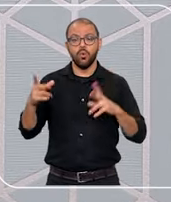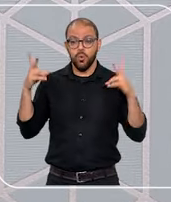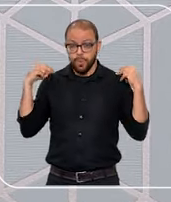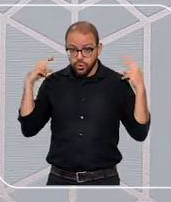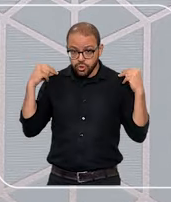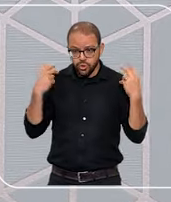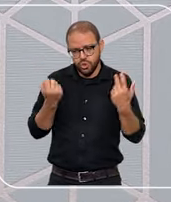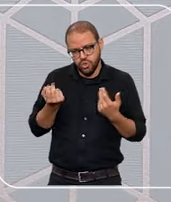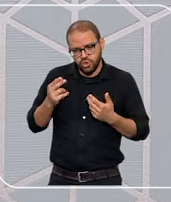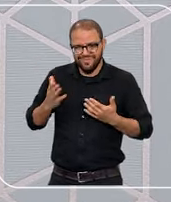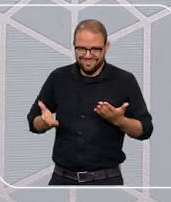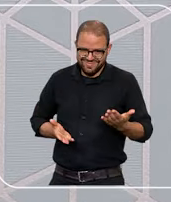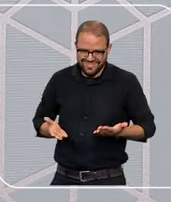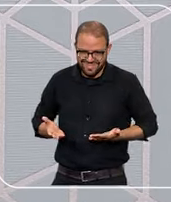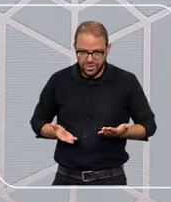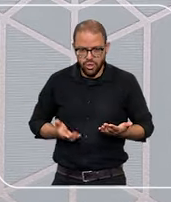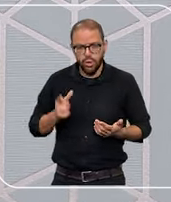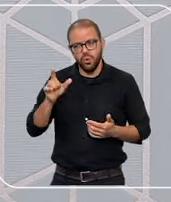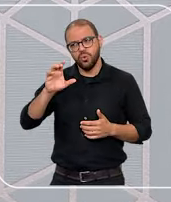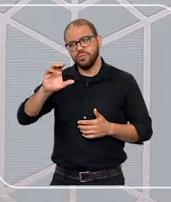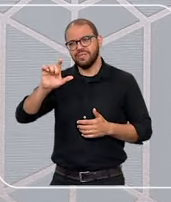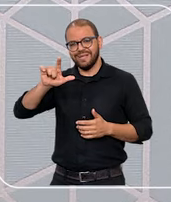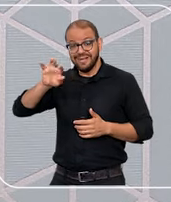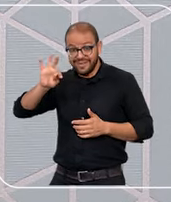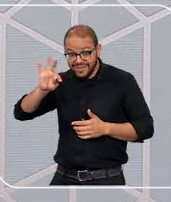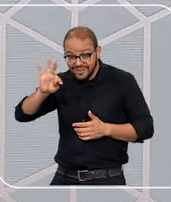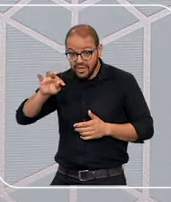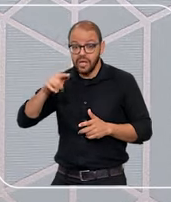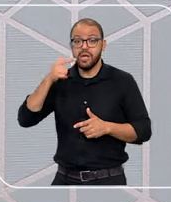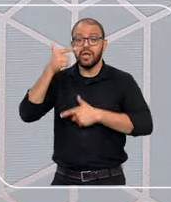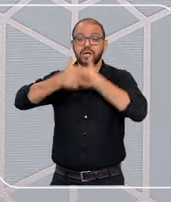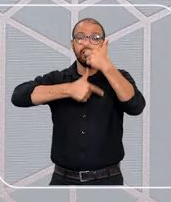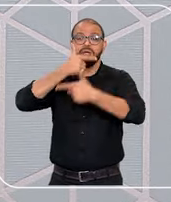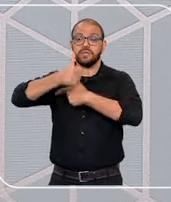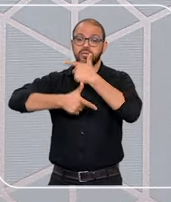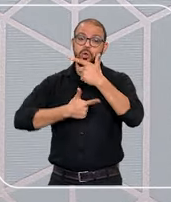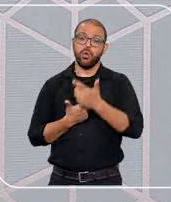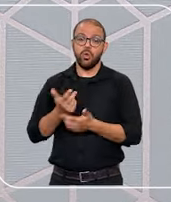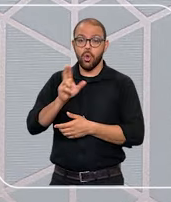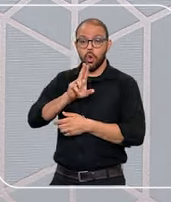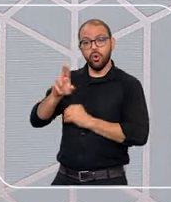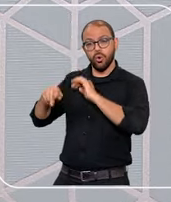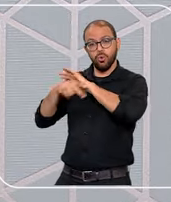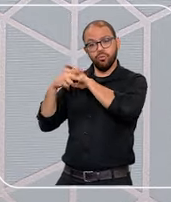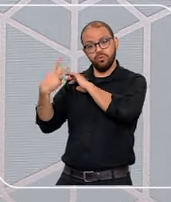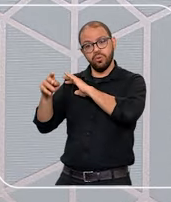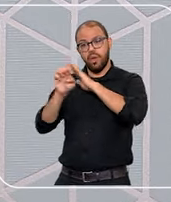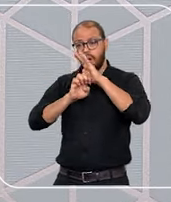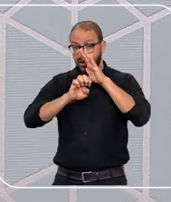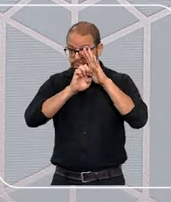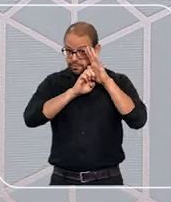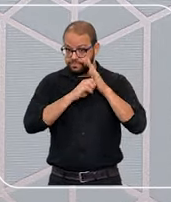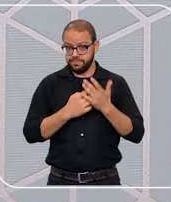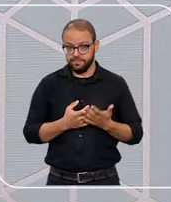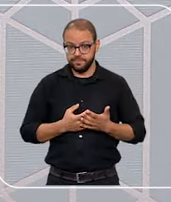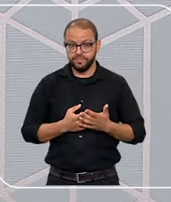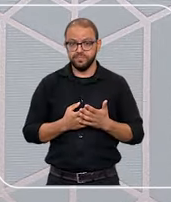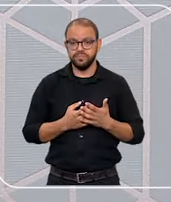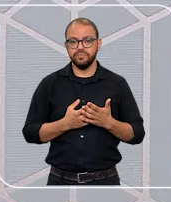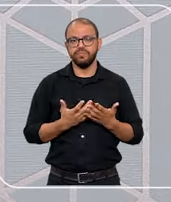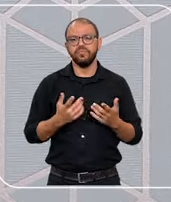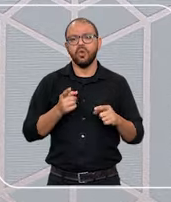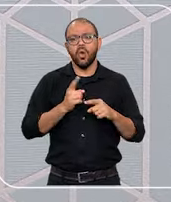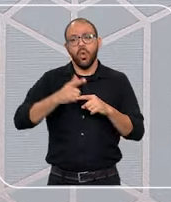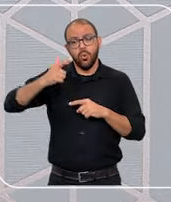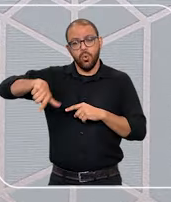no caso, um motorista, um empregado, um CLT, no caso, ele presta o serviço em nome da empresa, em